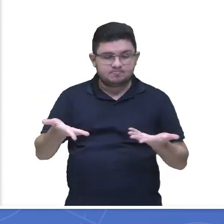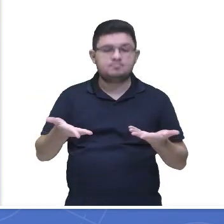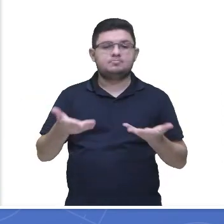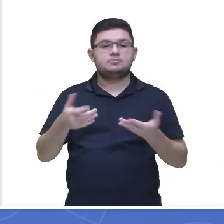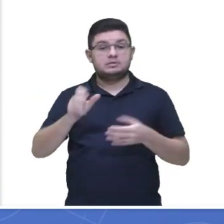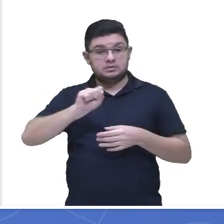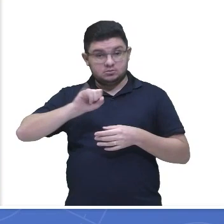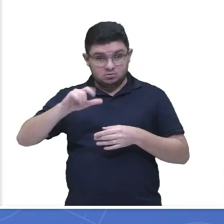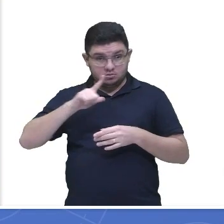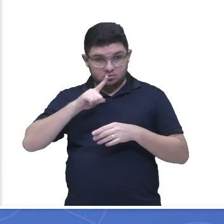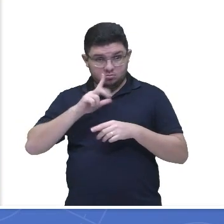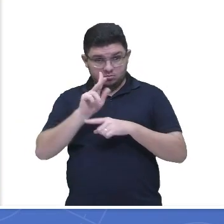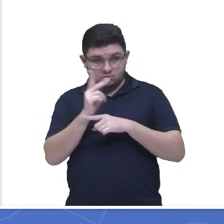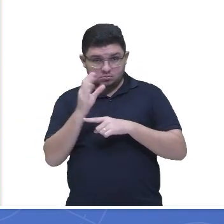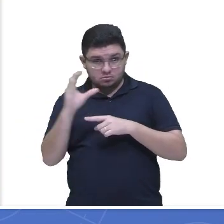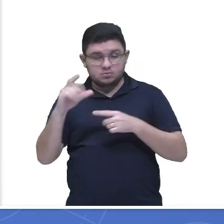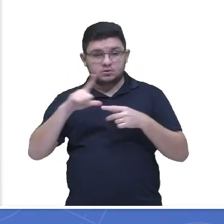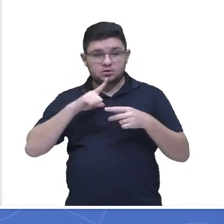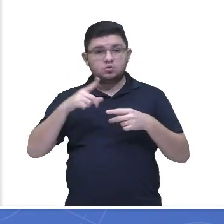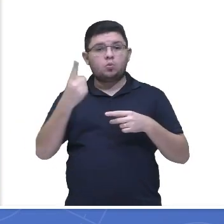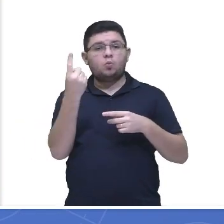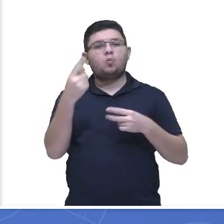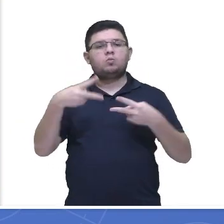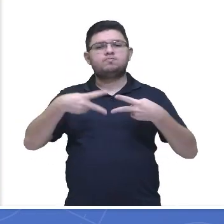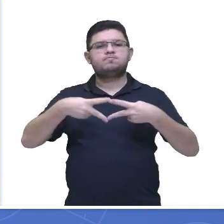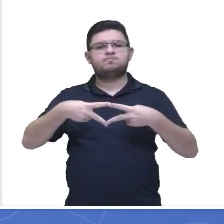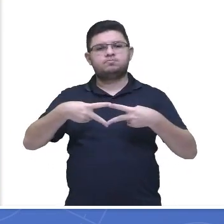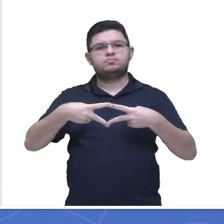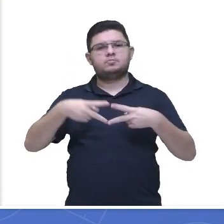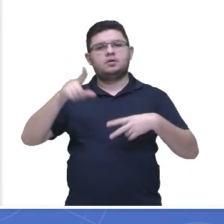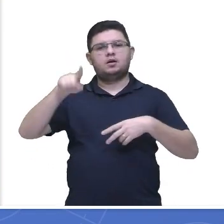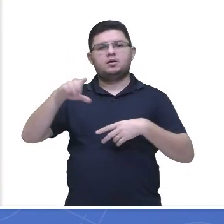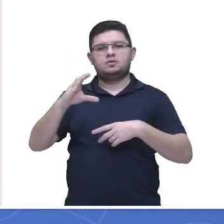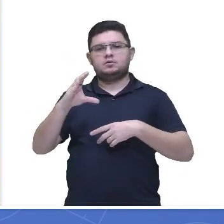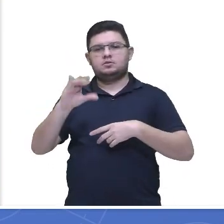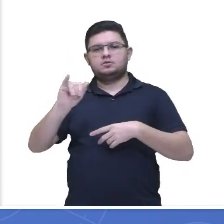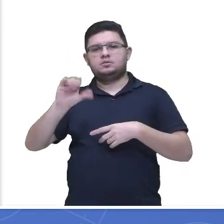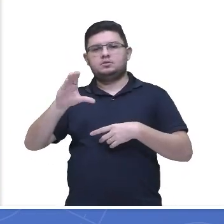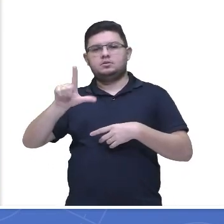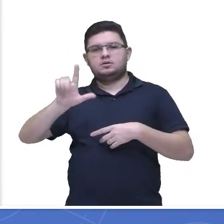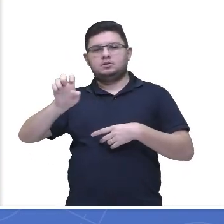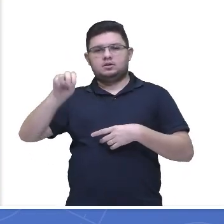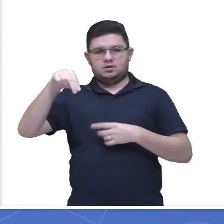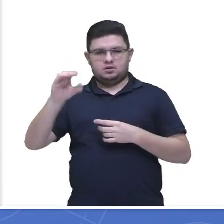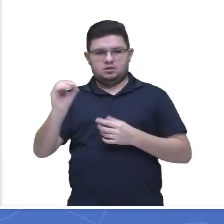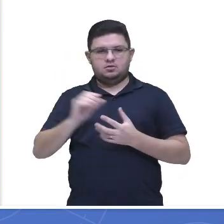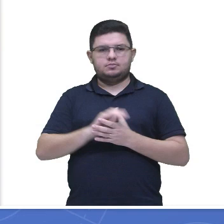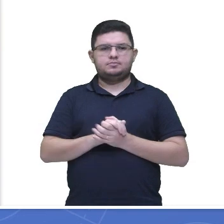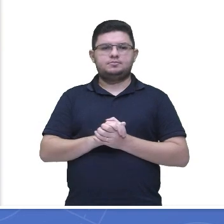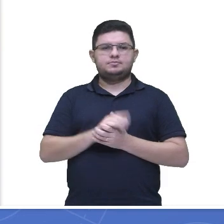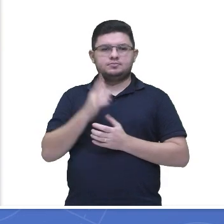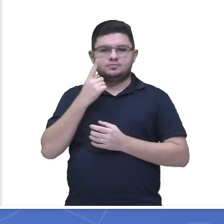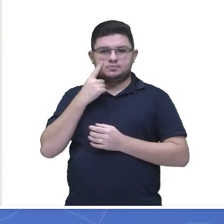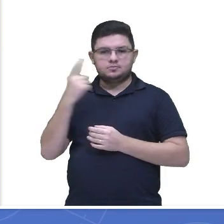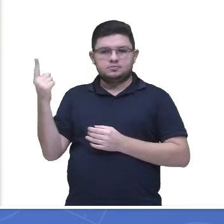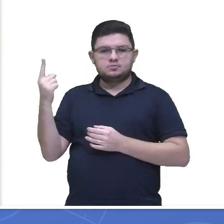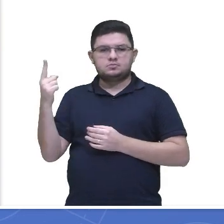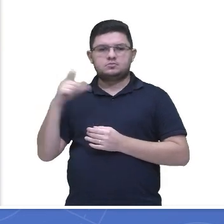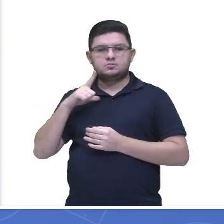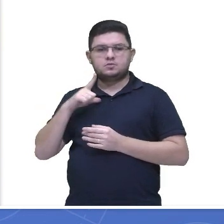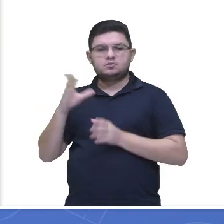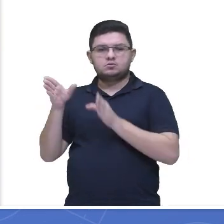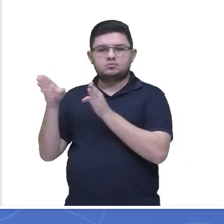composto orgânico como cicleno com essas características. E aqui eu tenho o composto 1, que é o ciclobuteno, e o